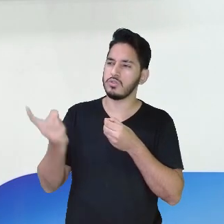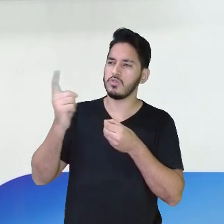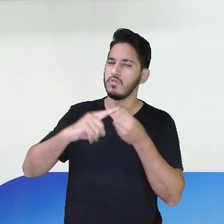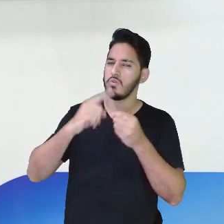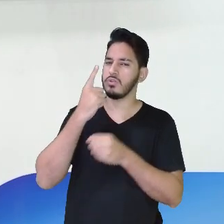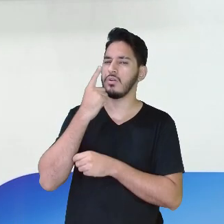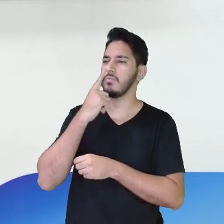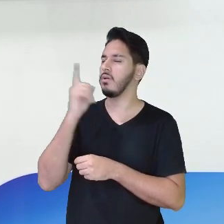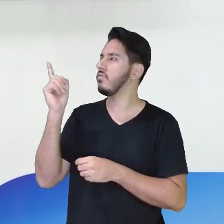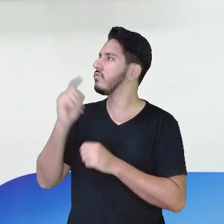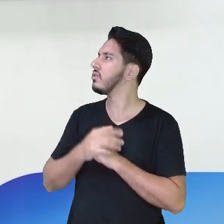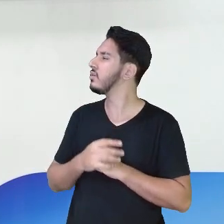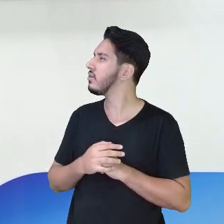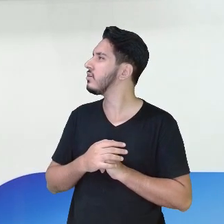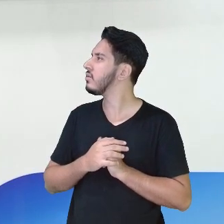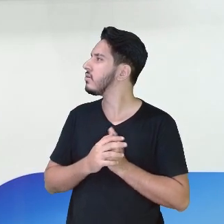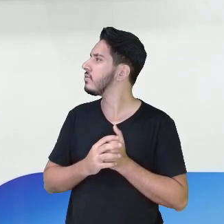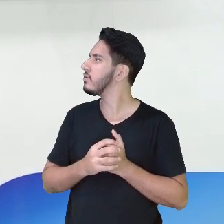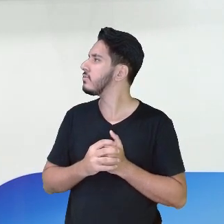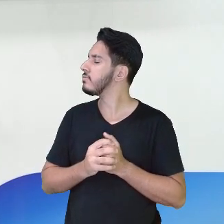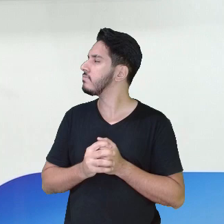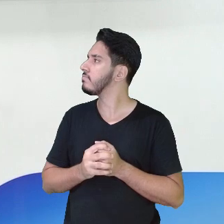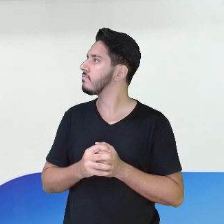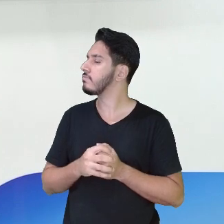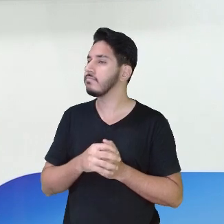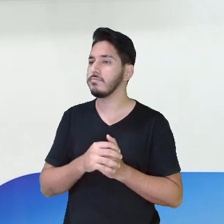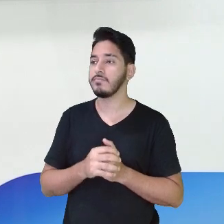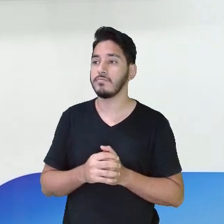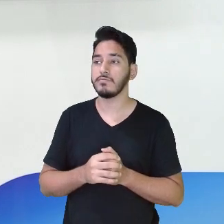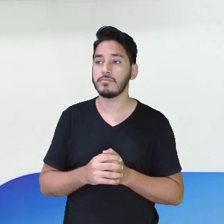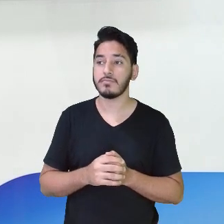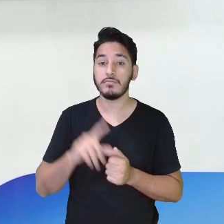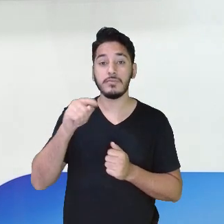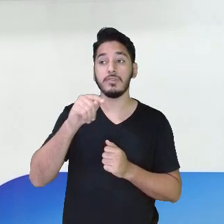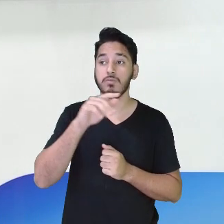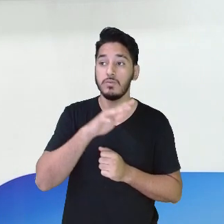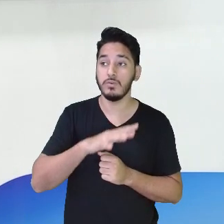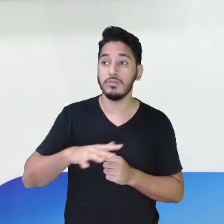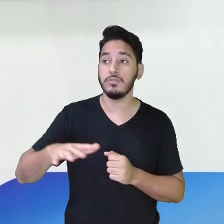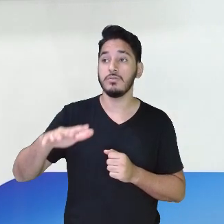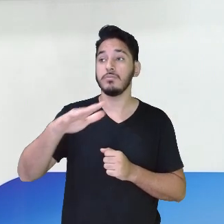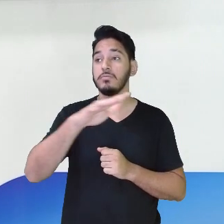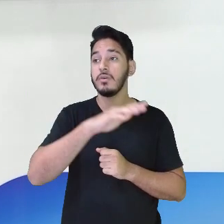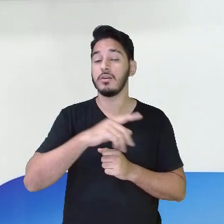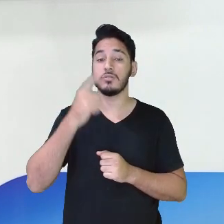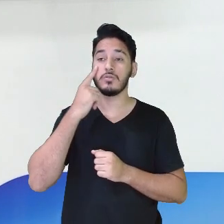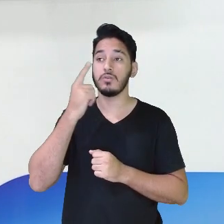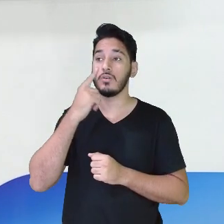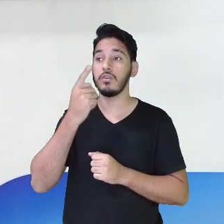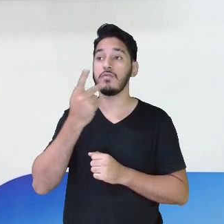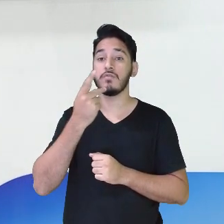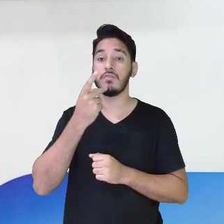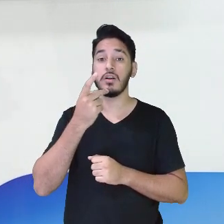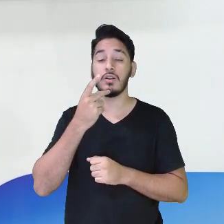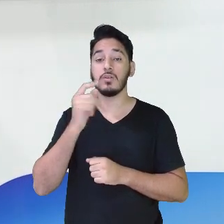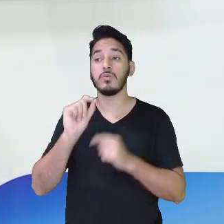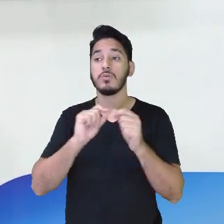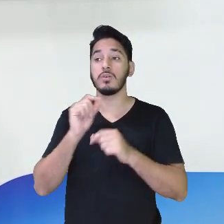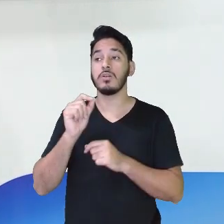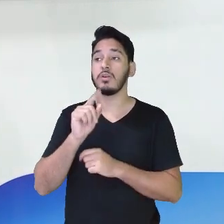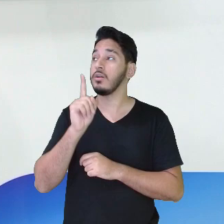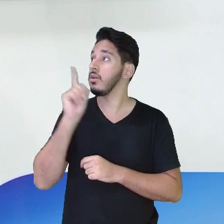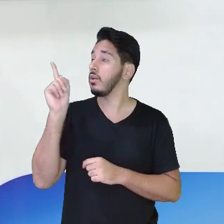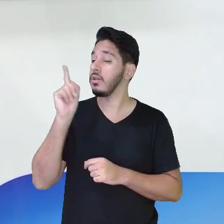aqui, para a gente observar. Não é? Então, isso aí é o espaço, tá certo? Olha aqui, olha. Fala do tempo, nesse